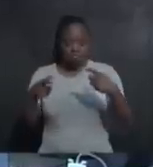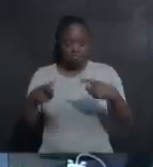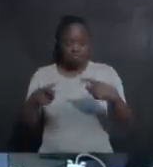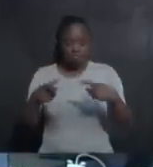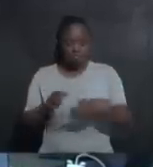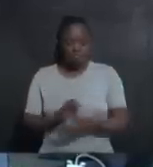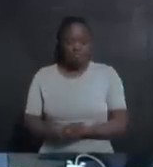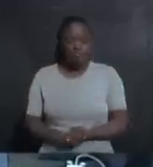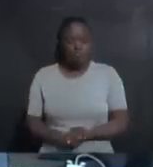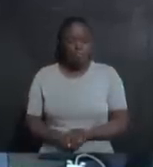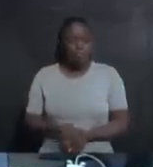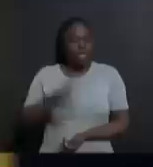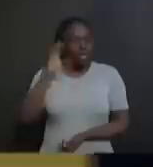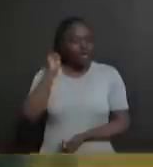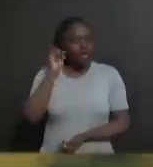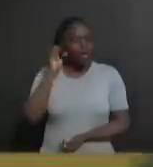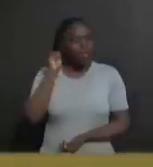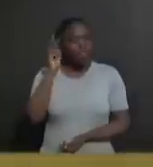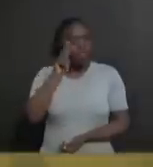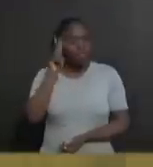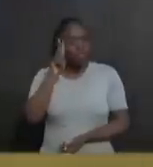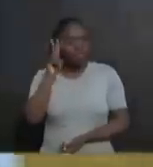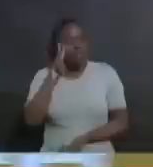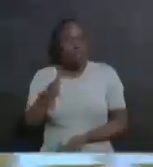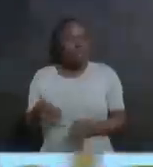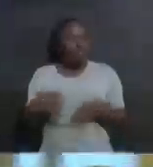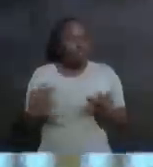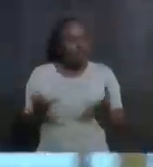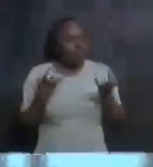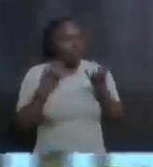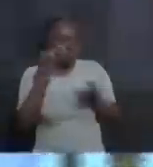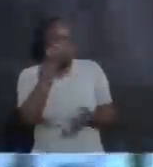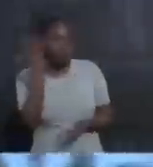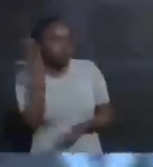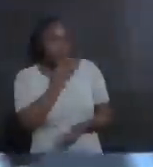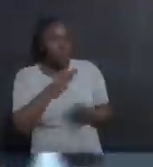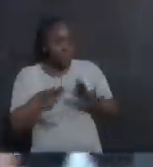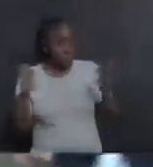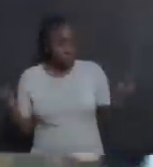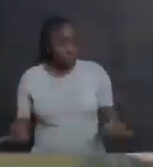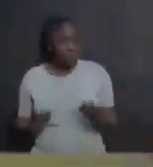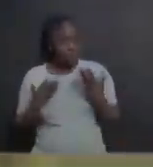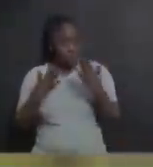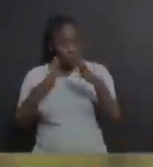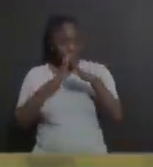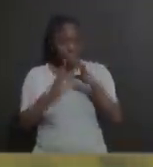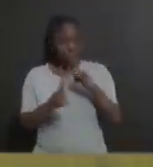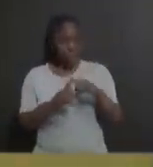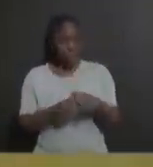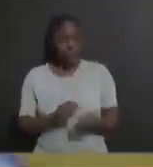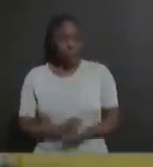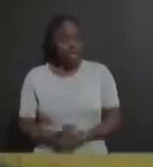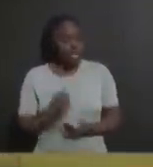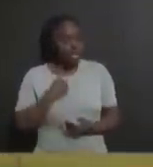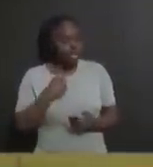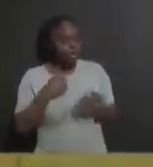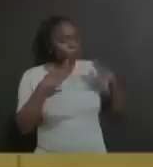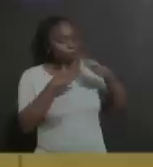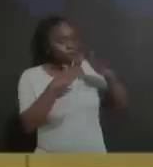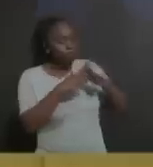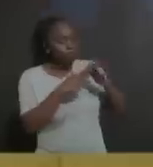e ele ouve uma história. Gente, quero contar meu testemunho no púlpito da igreja. Eu subi no parapeito da minha casa para